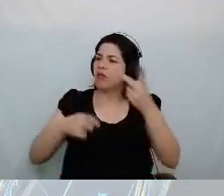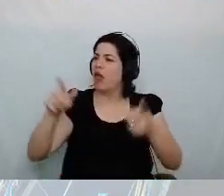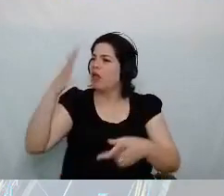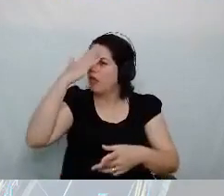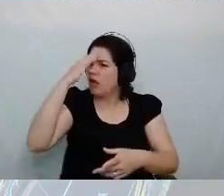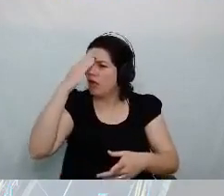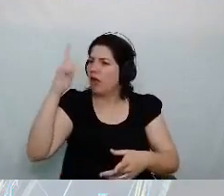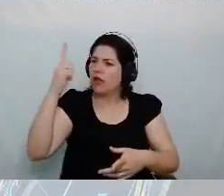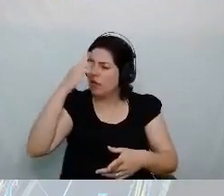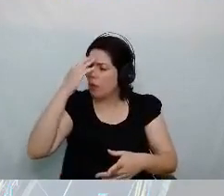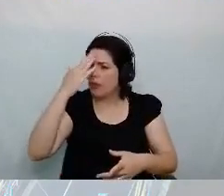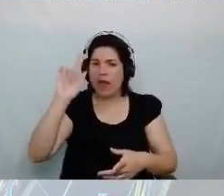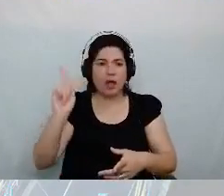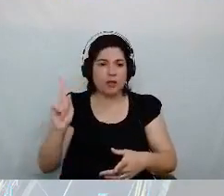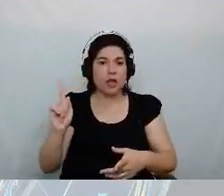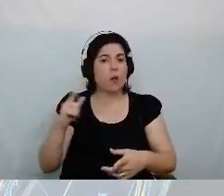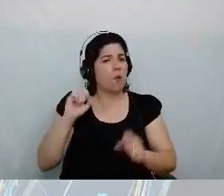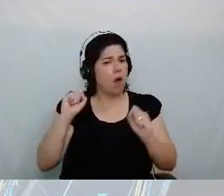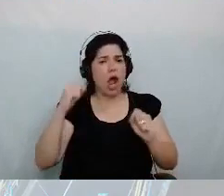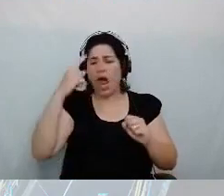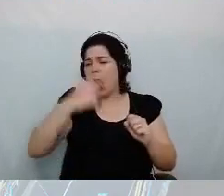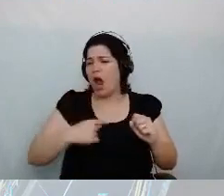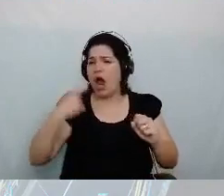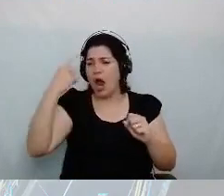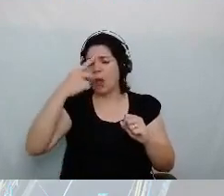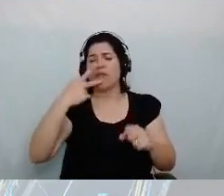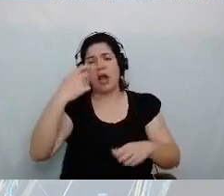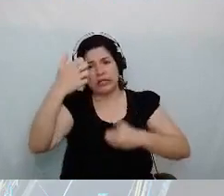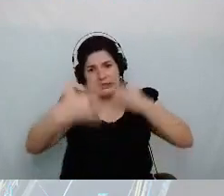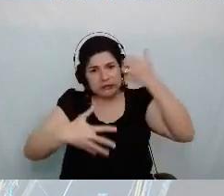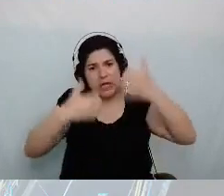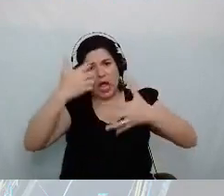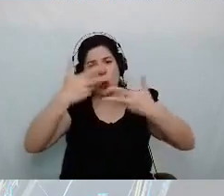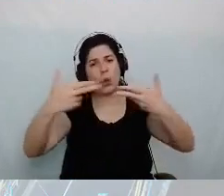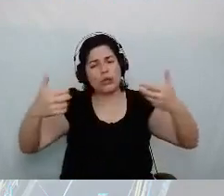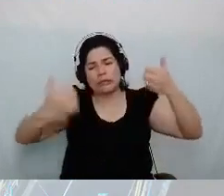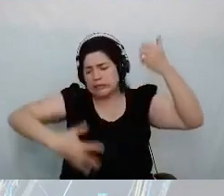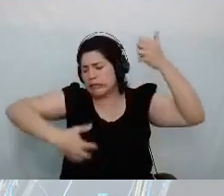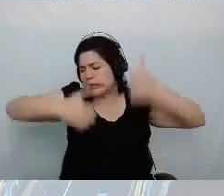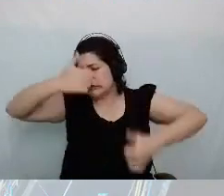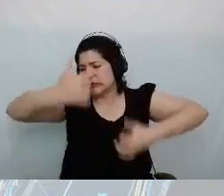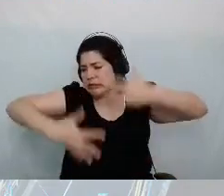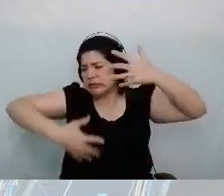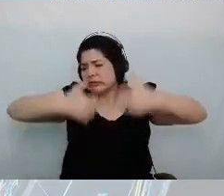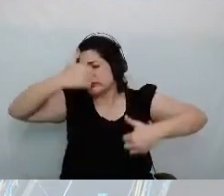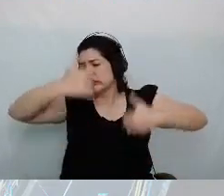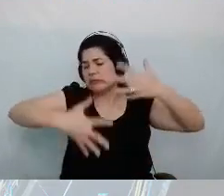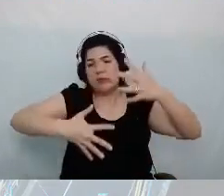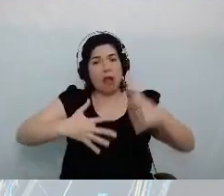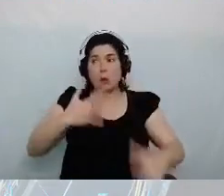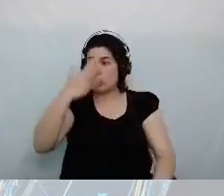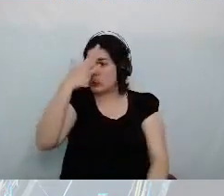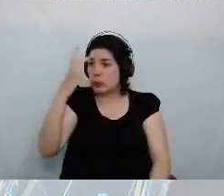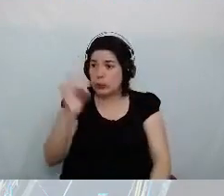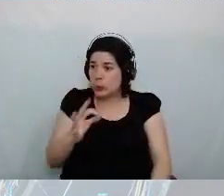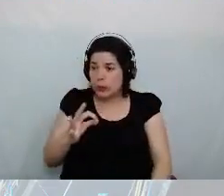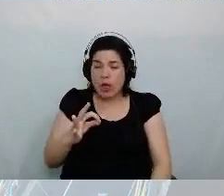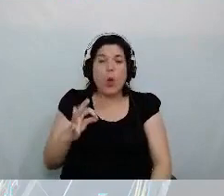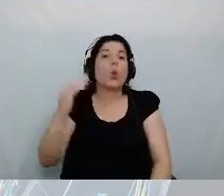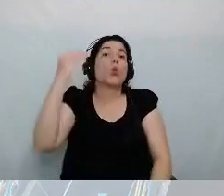entendendo? Eu posso ficar aqui horas falando, Cris, vou te explicar um treco aqui. Explico. Se ela não entender, você sabe de quem é a